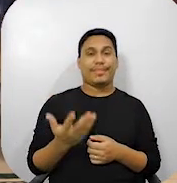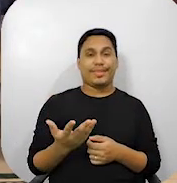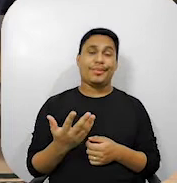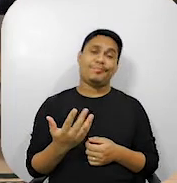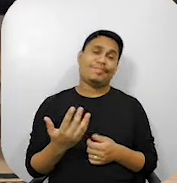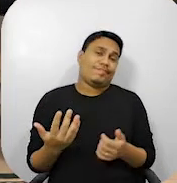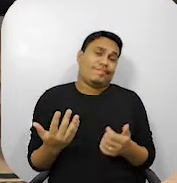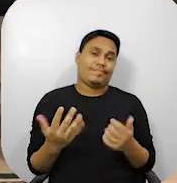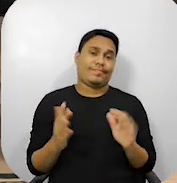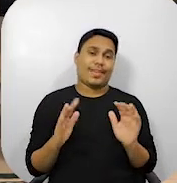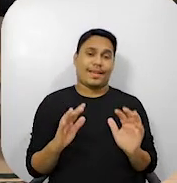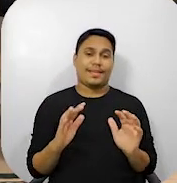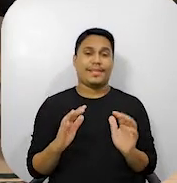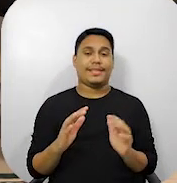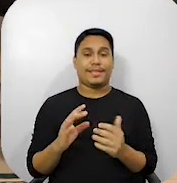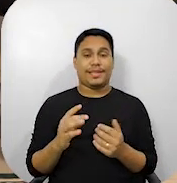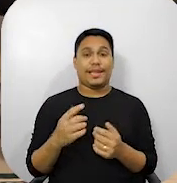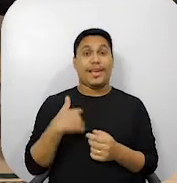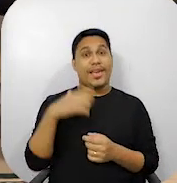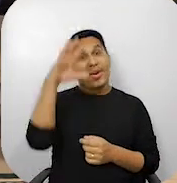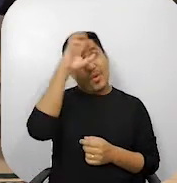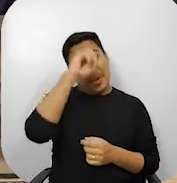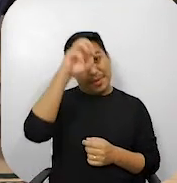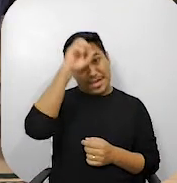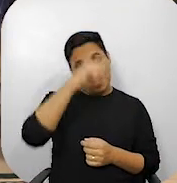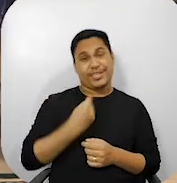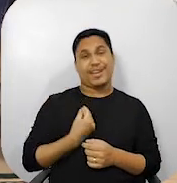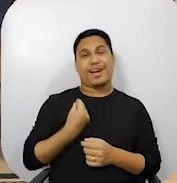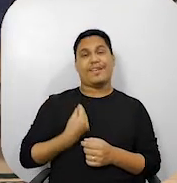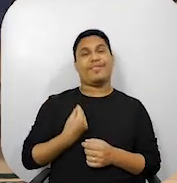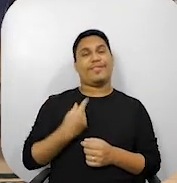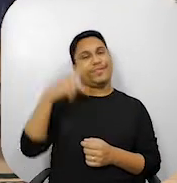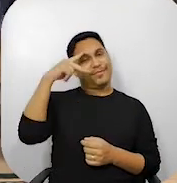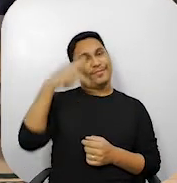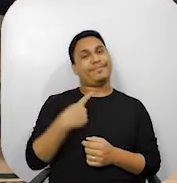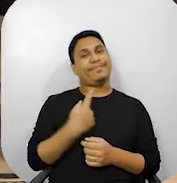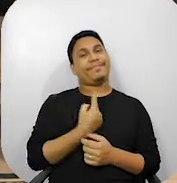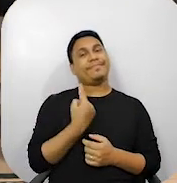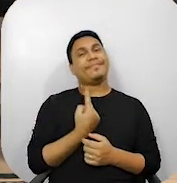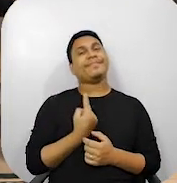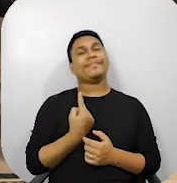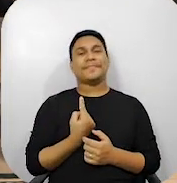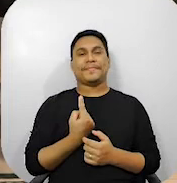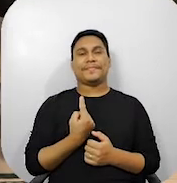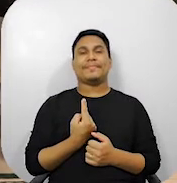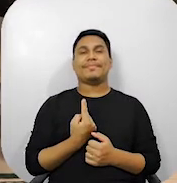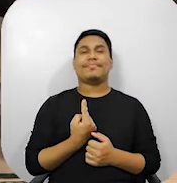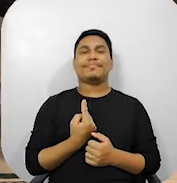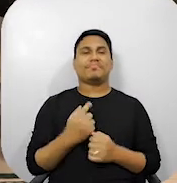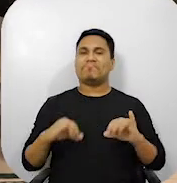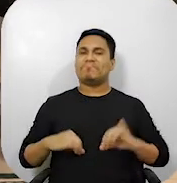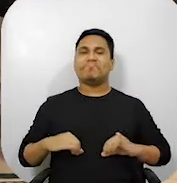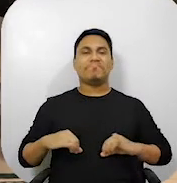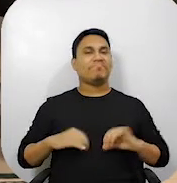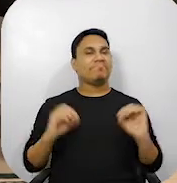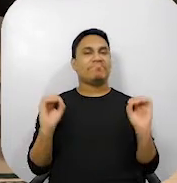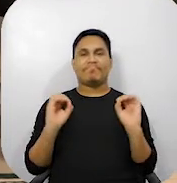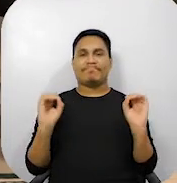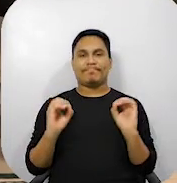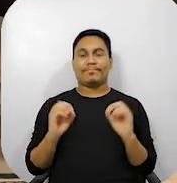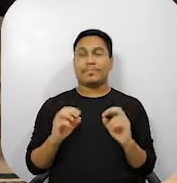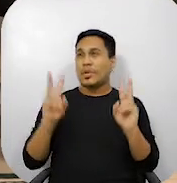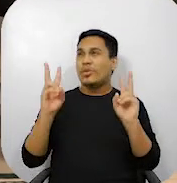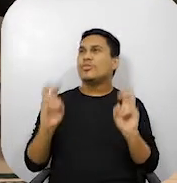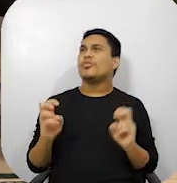isso é uma realidade aprende a conviver e aprendi ser muito muito sofrimento e por falar em